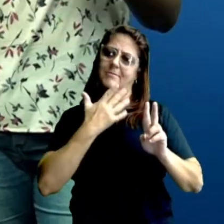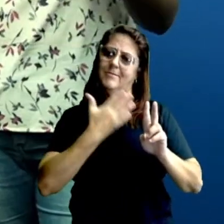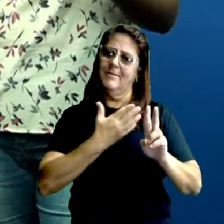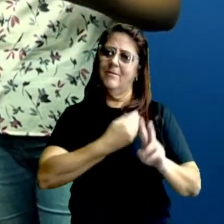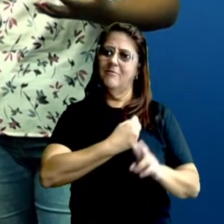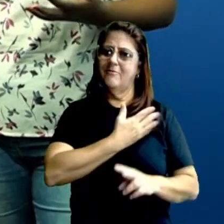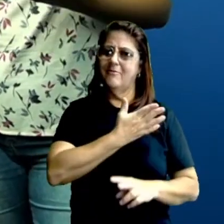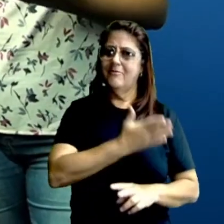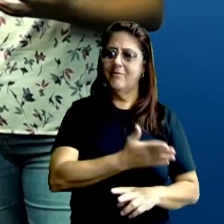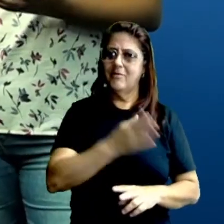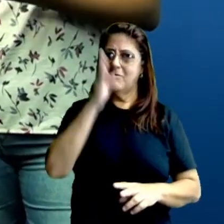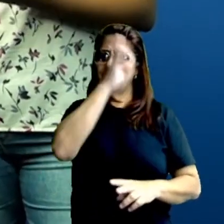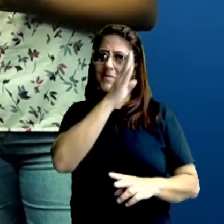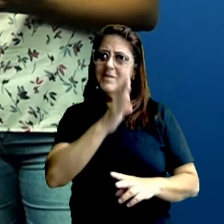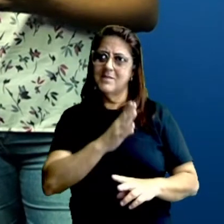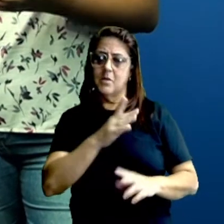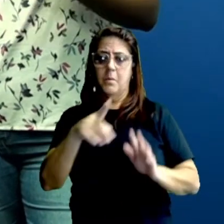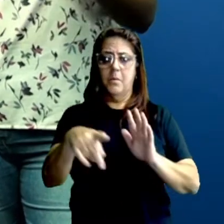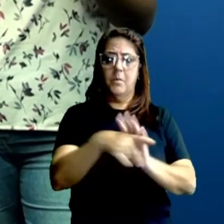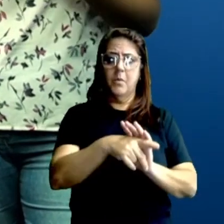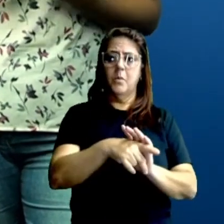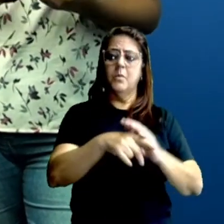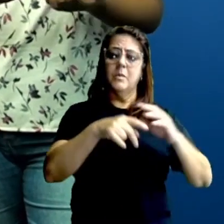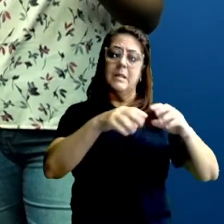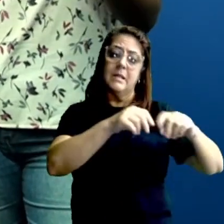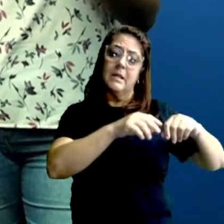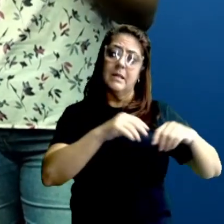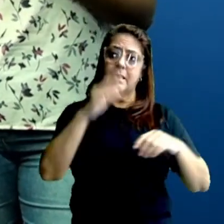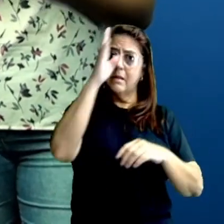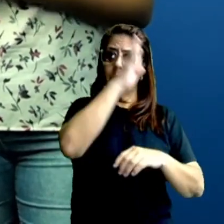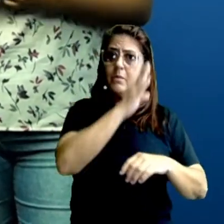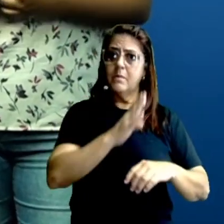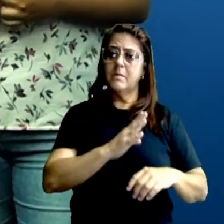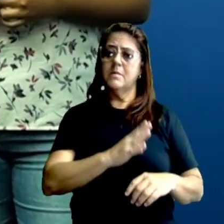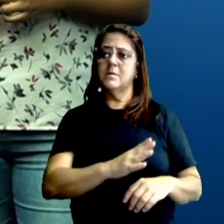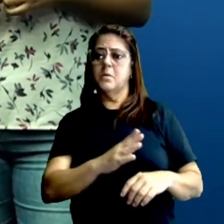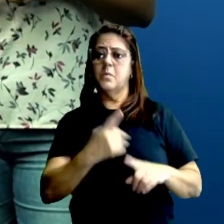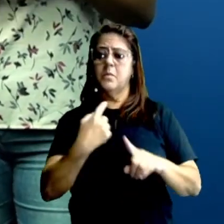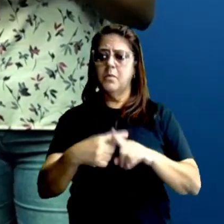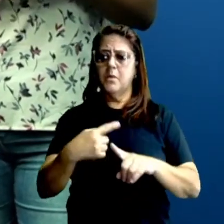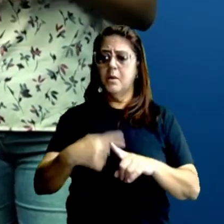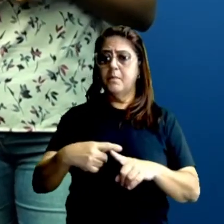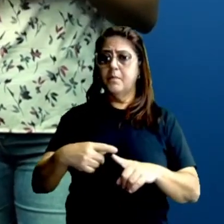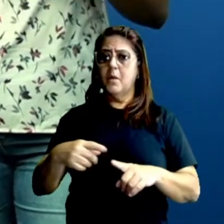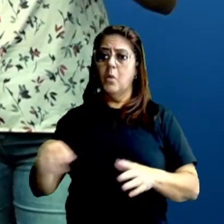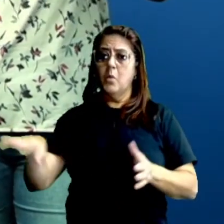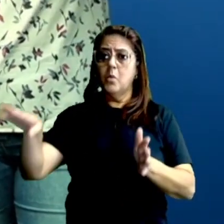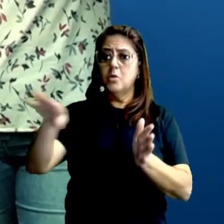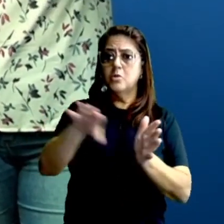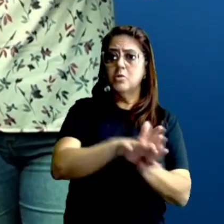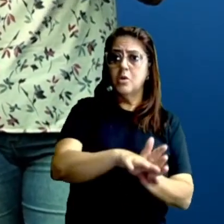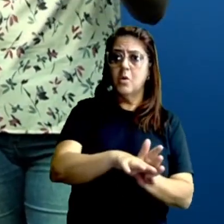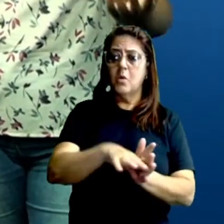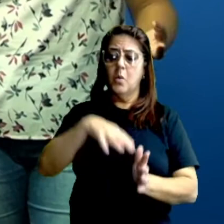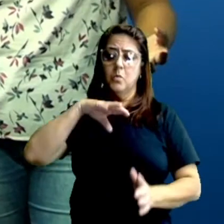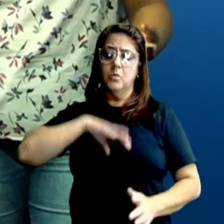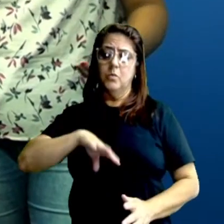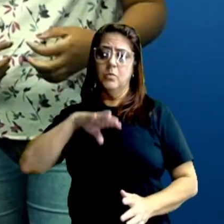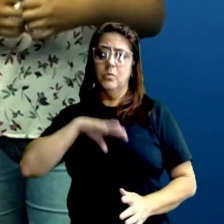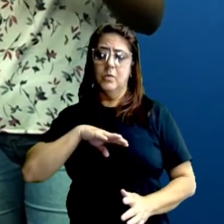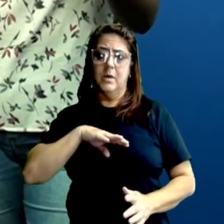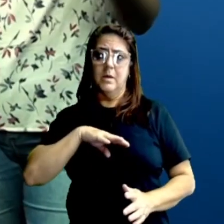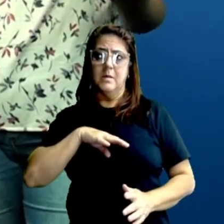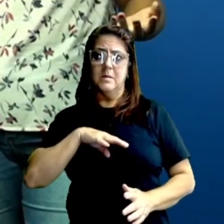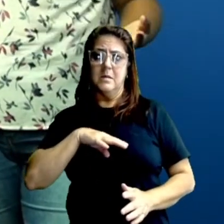povos indígenas os verdadeiros donos da terra né porque afinal quando os portugueses vieram na